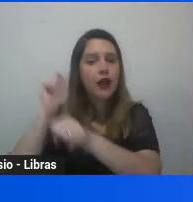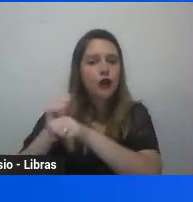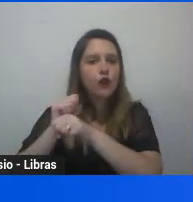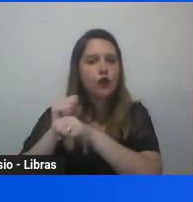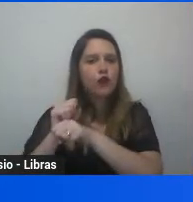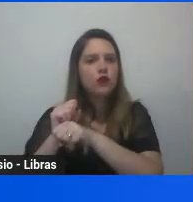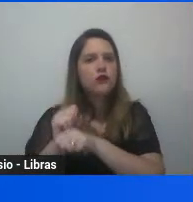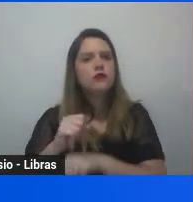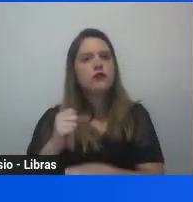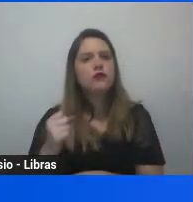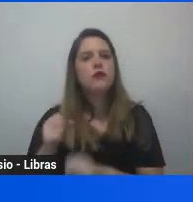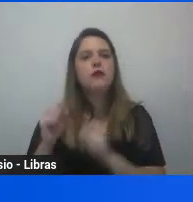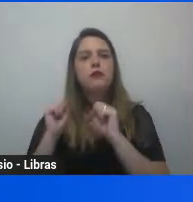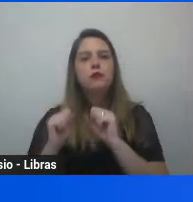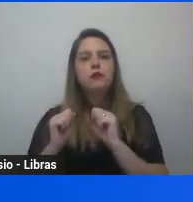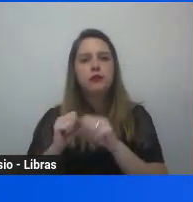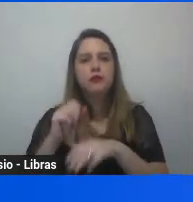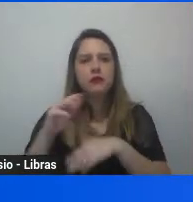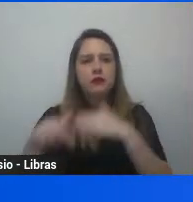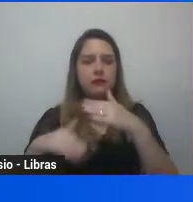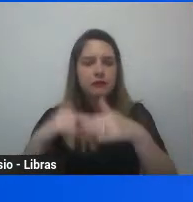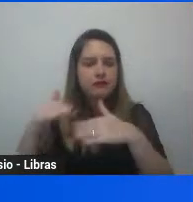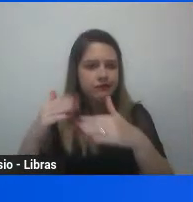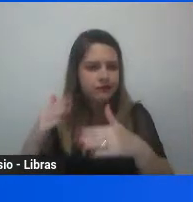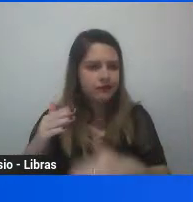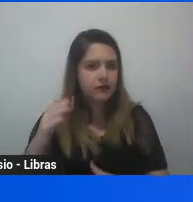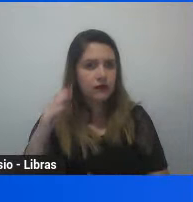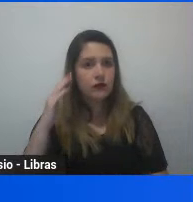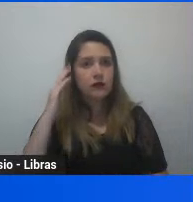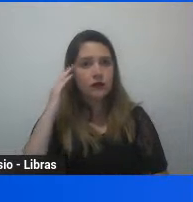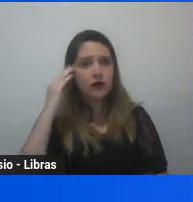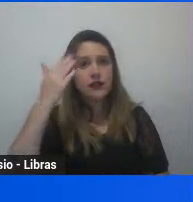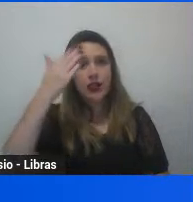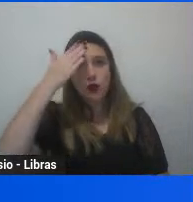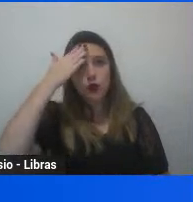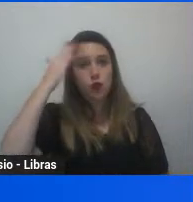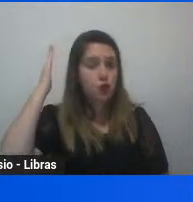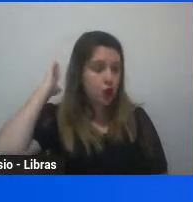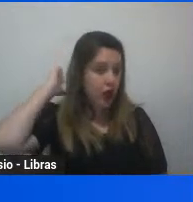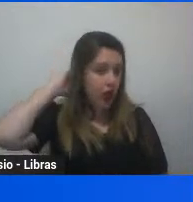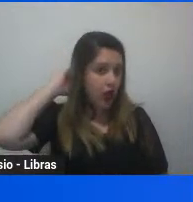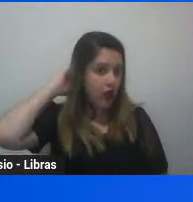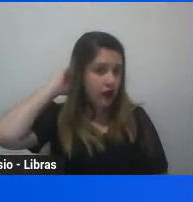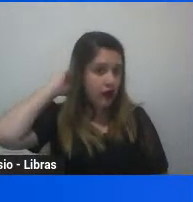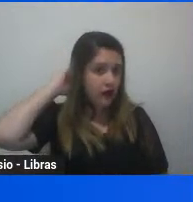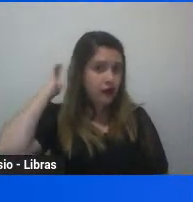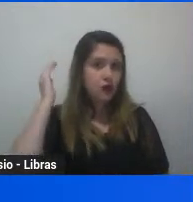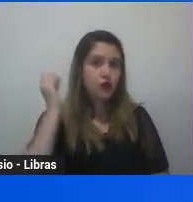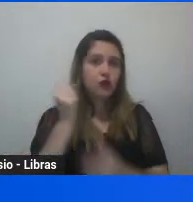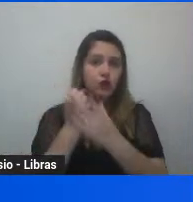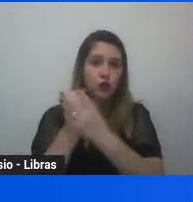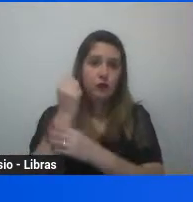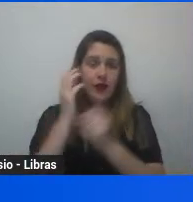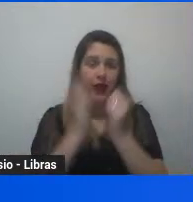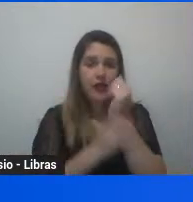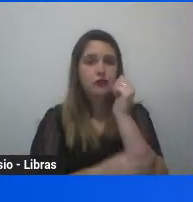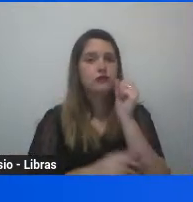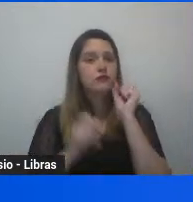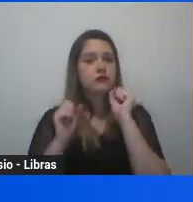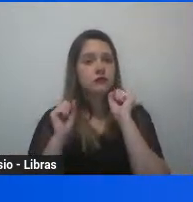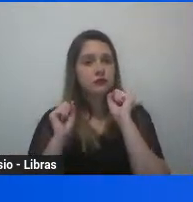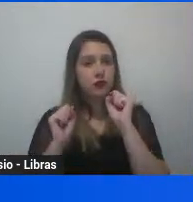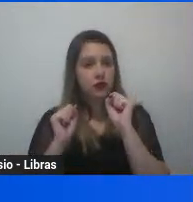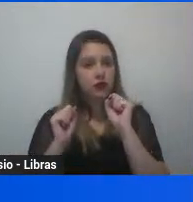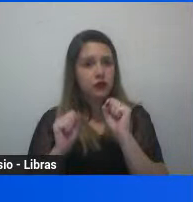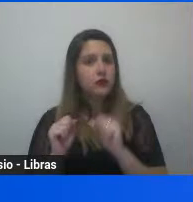Eduardo, pode passar água na cabeça, na nuca, nos braços? Pode, né? Não